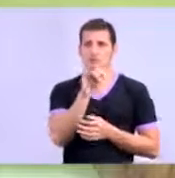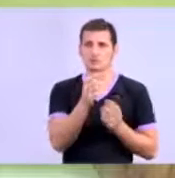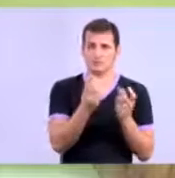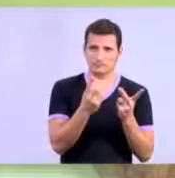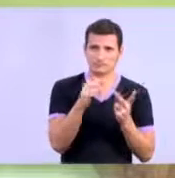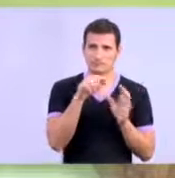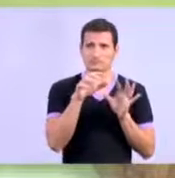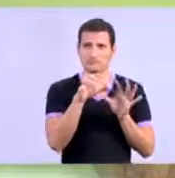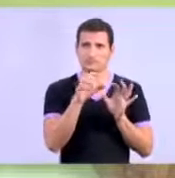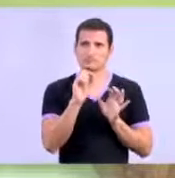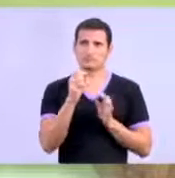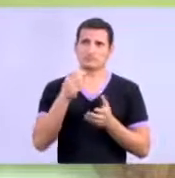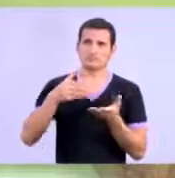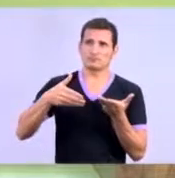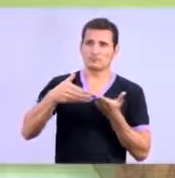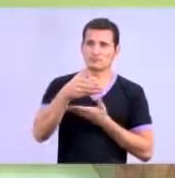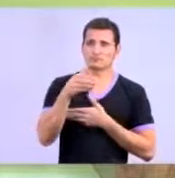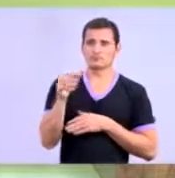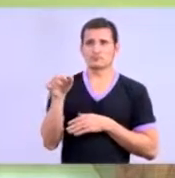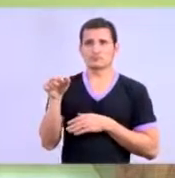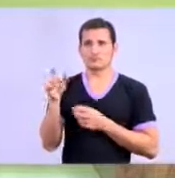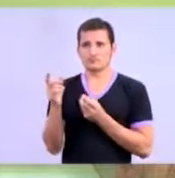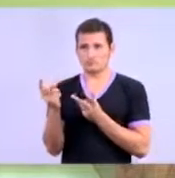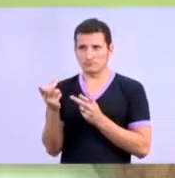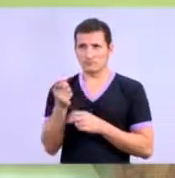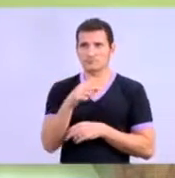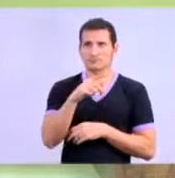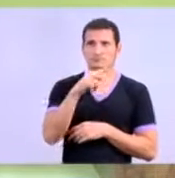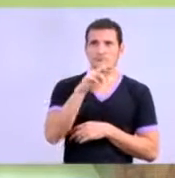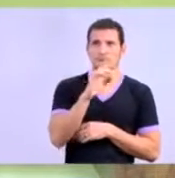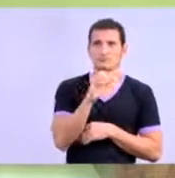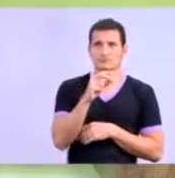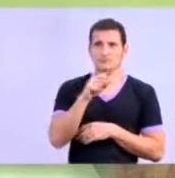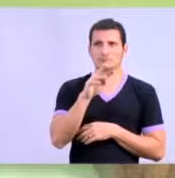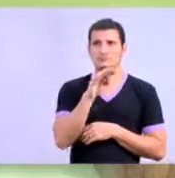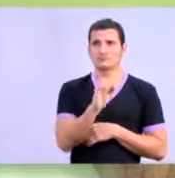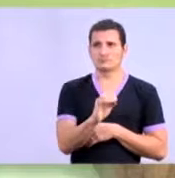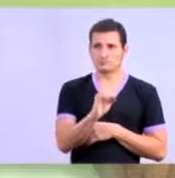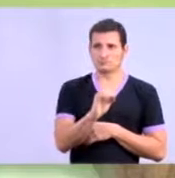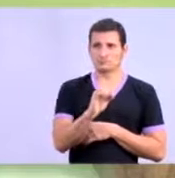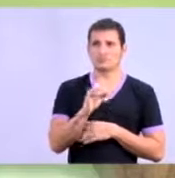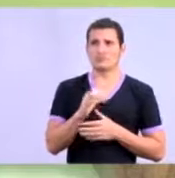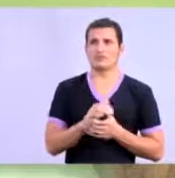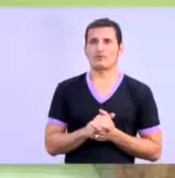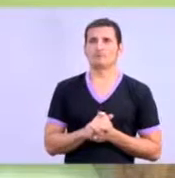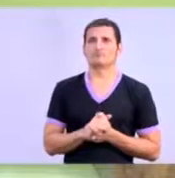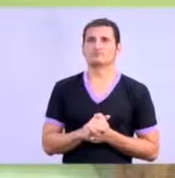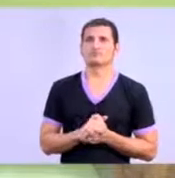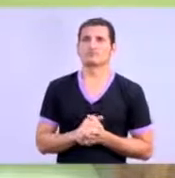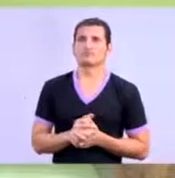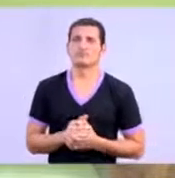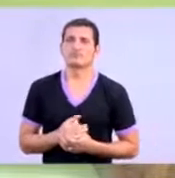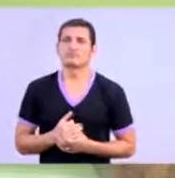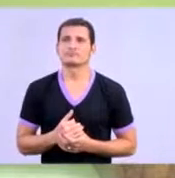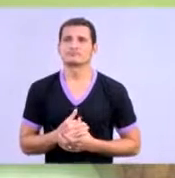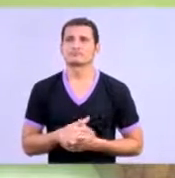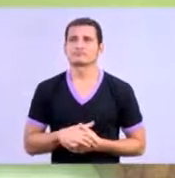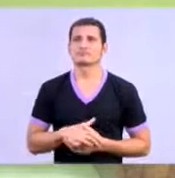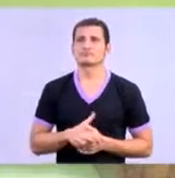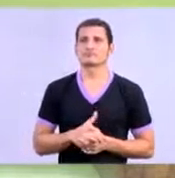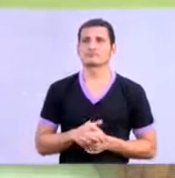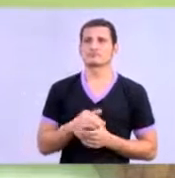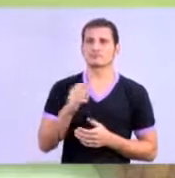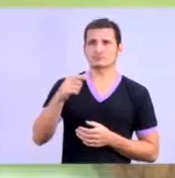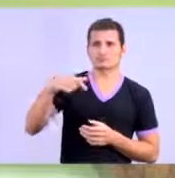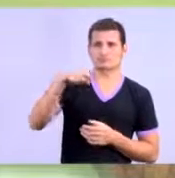característica dessa relação do produto com o vendedor quando se vende um produto. Então, nós vamos ver mais para frente. Só tentem colocar, quando vocês